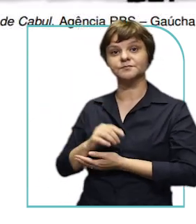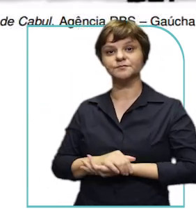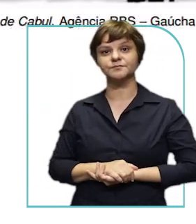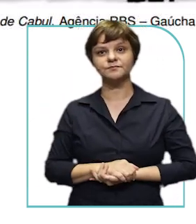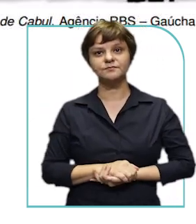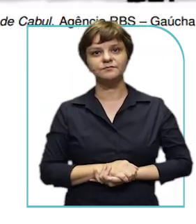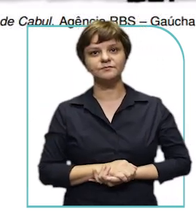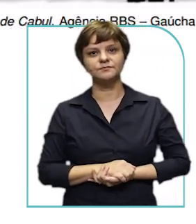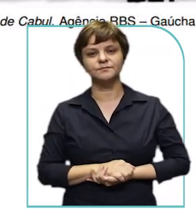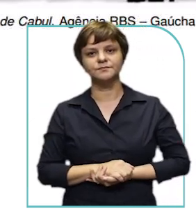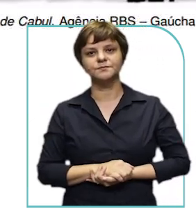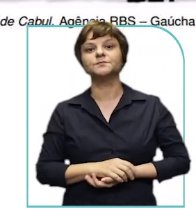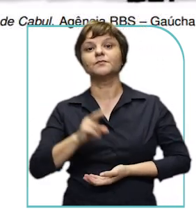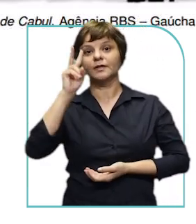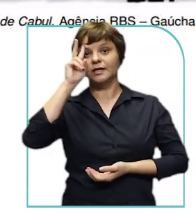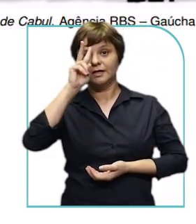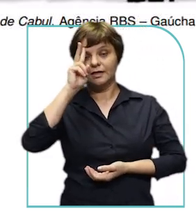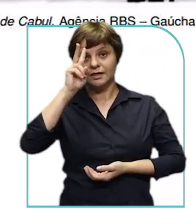lembre-se